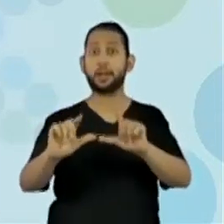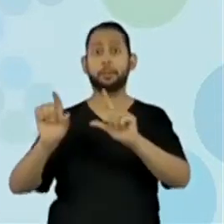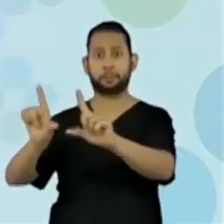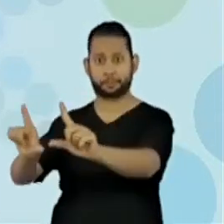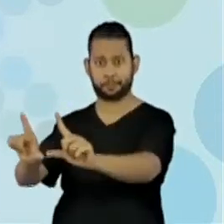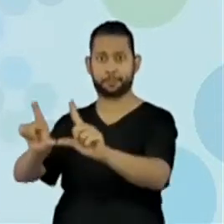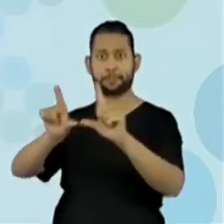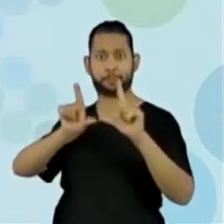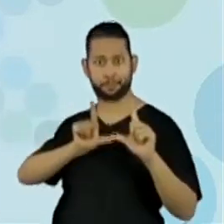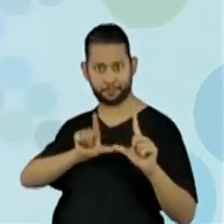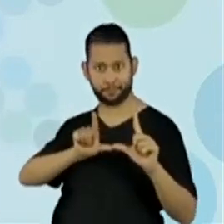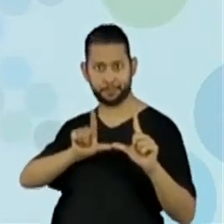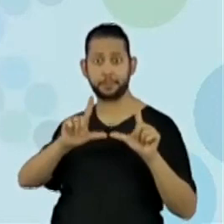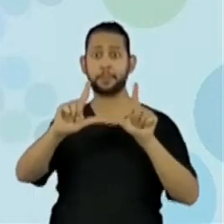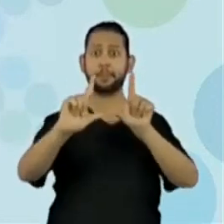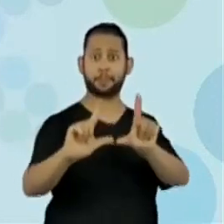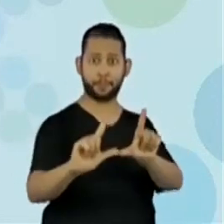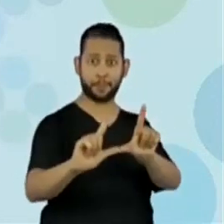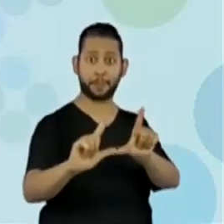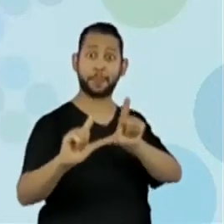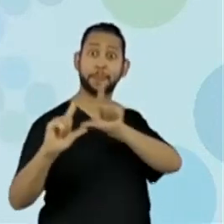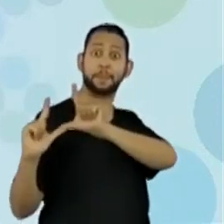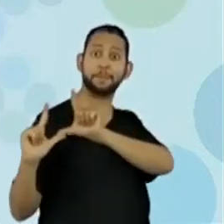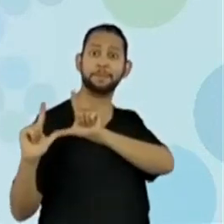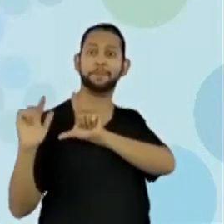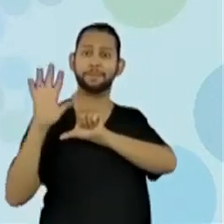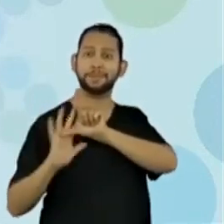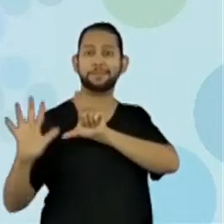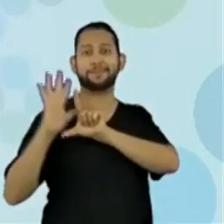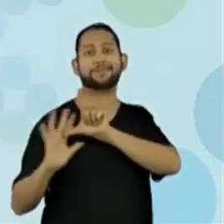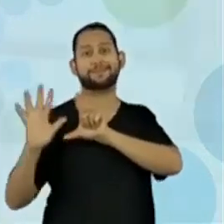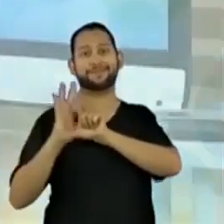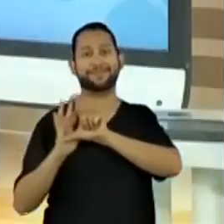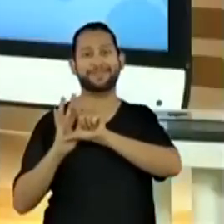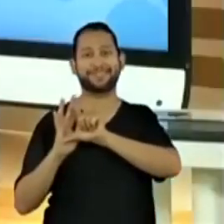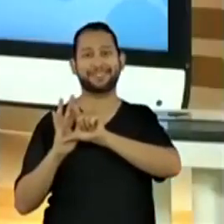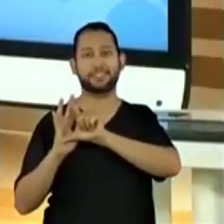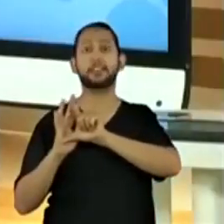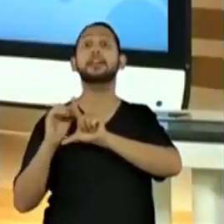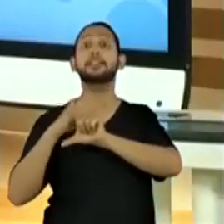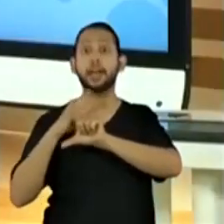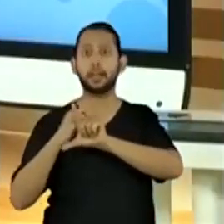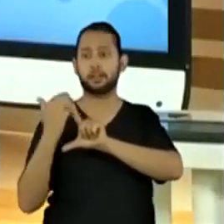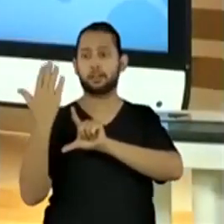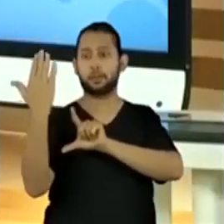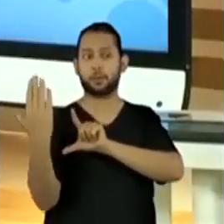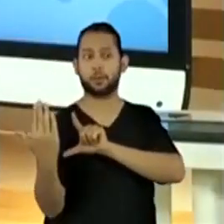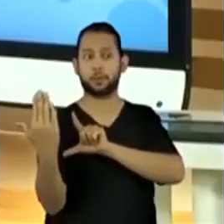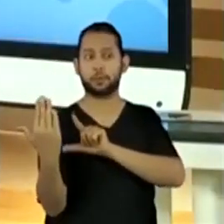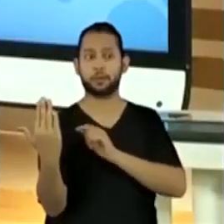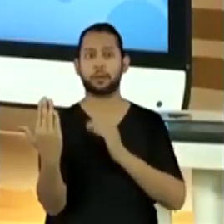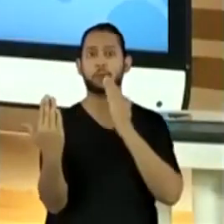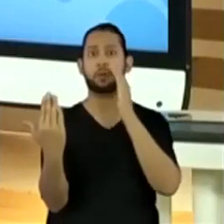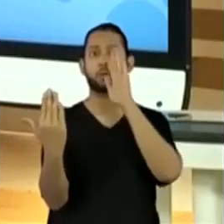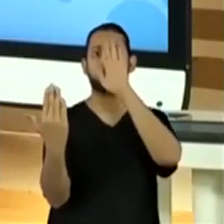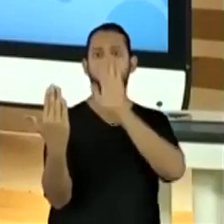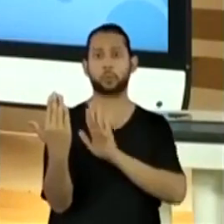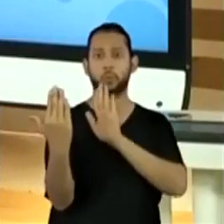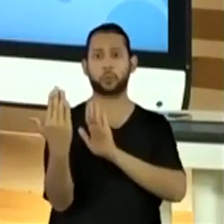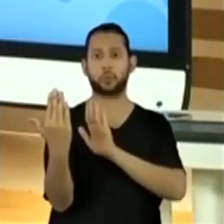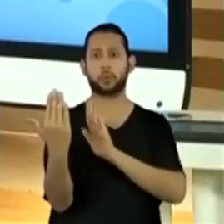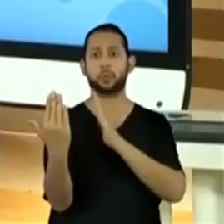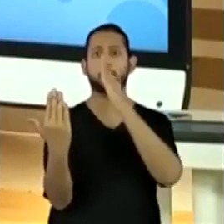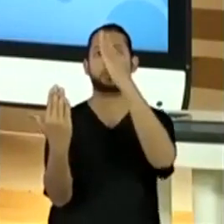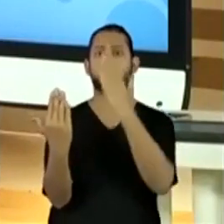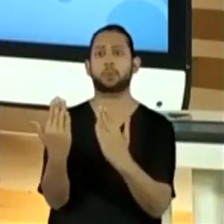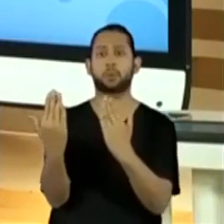eu tenho outra face. Então aqui, ó, eu dei a volta nele. Uma, duas atrás e duas